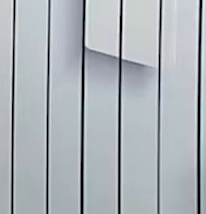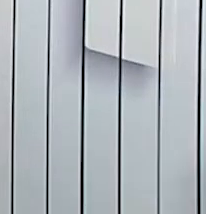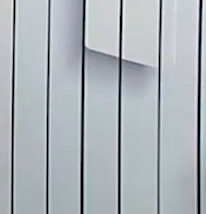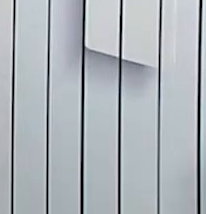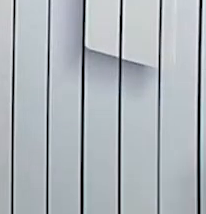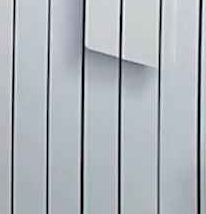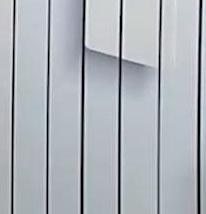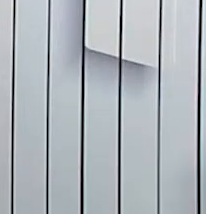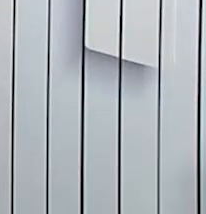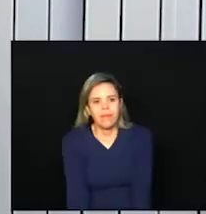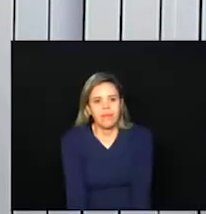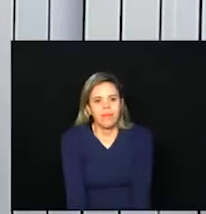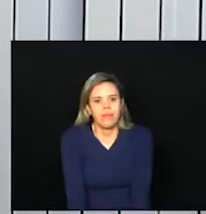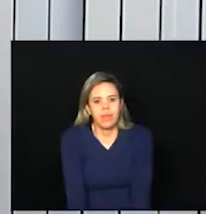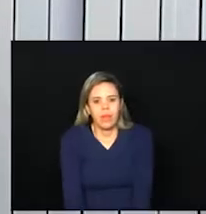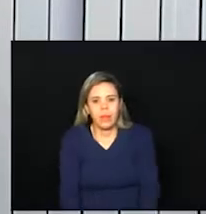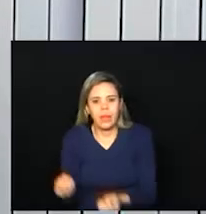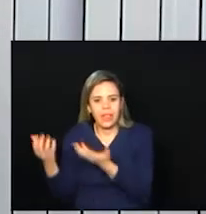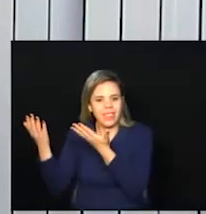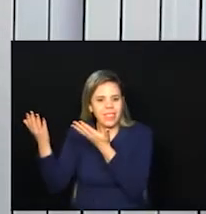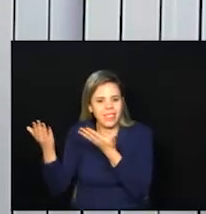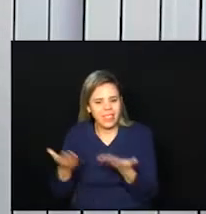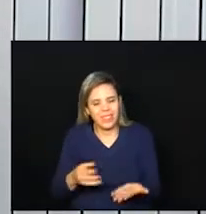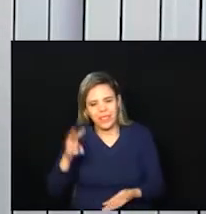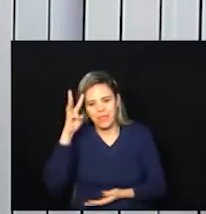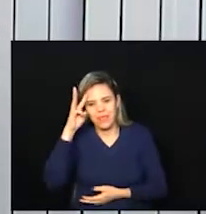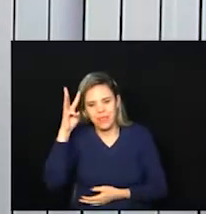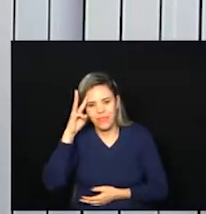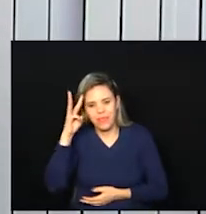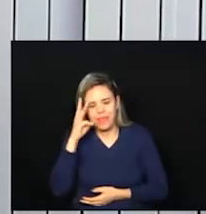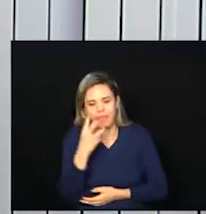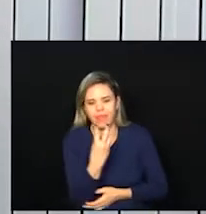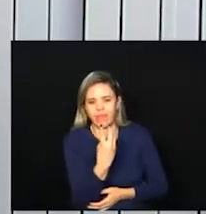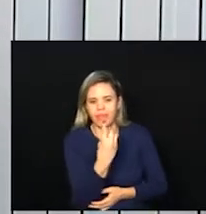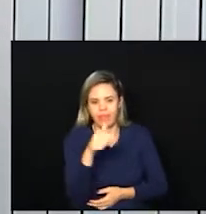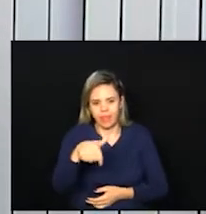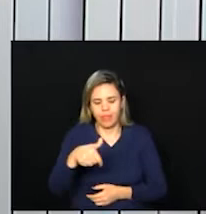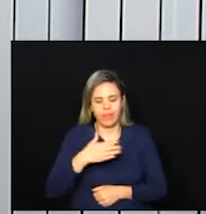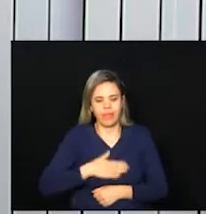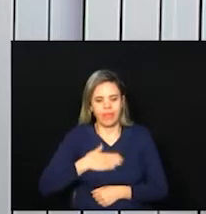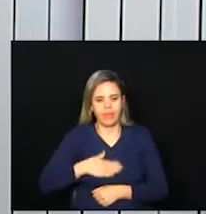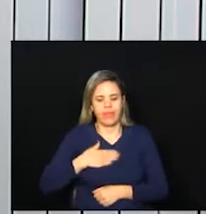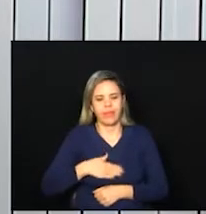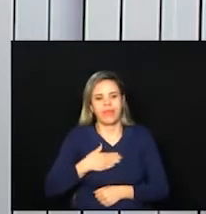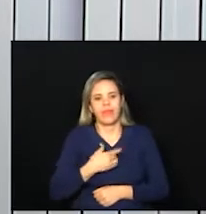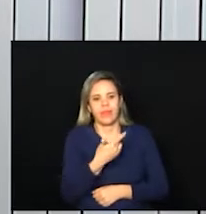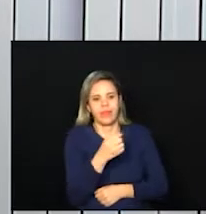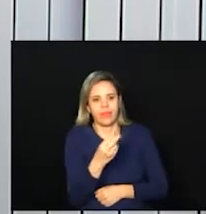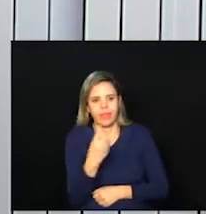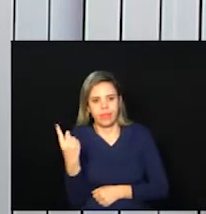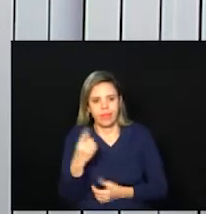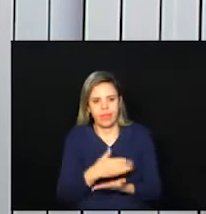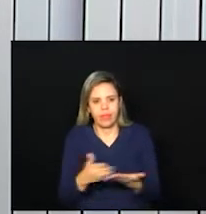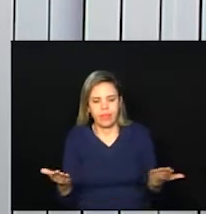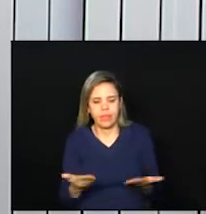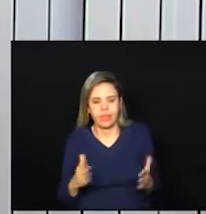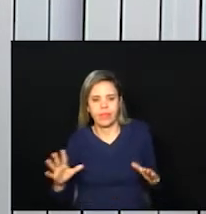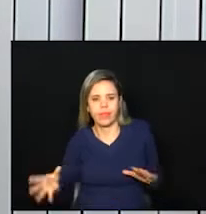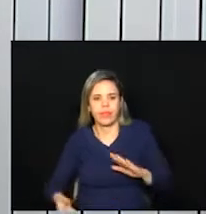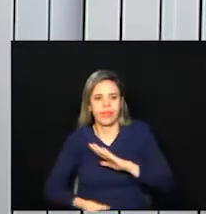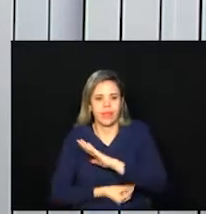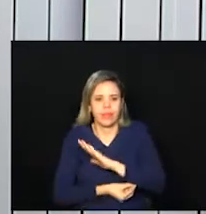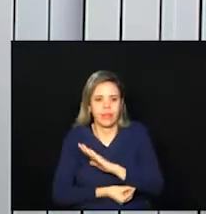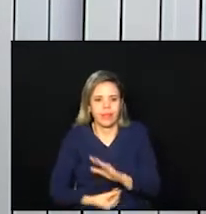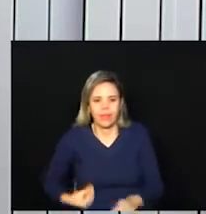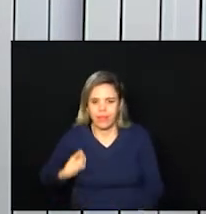Olá, seja bem-vinda, seja bem-vindo. Terça-feira, 17 de agosto de 2021. Começa agora o Câmara